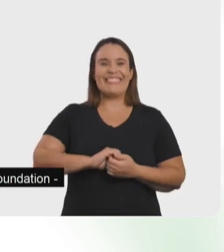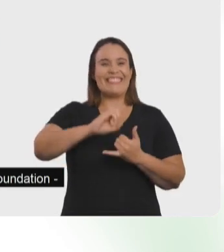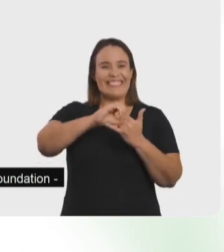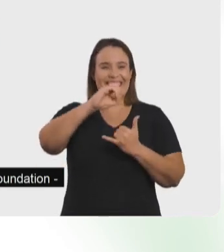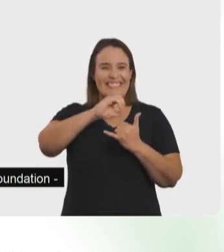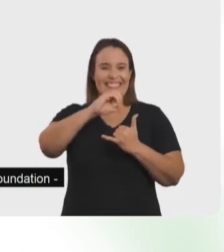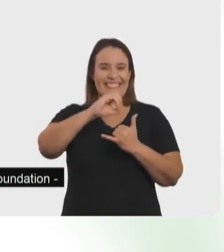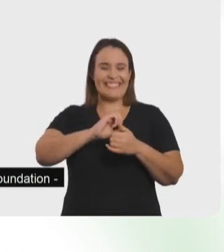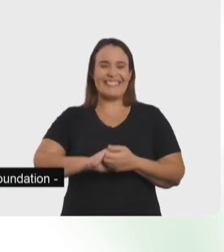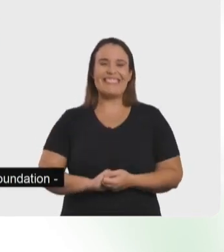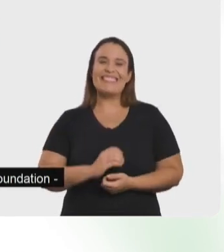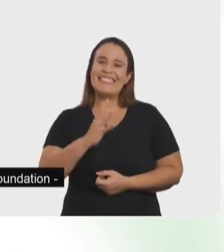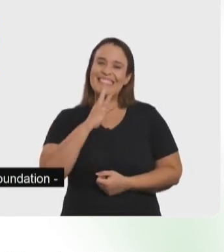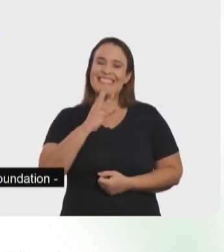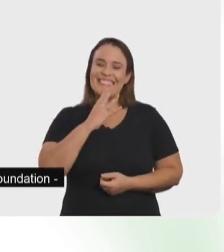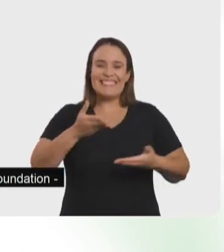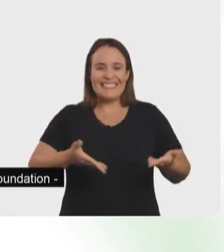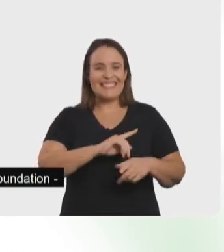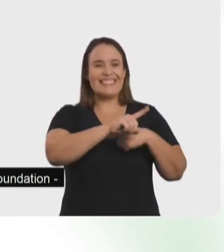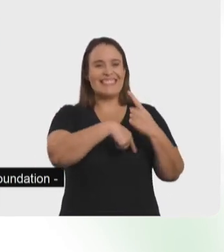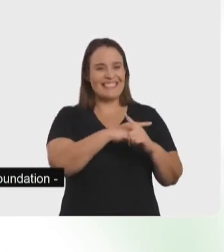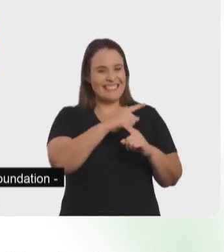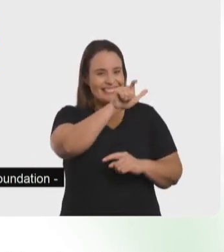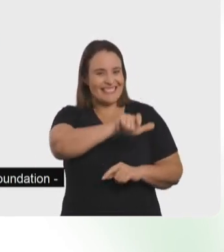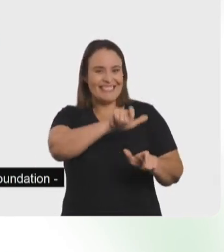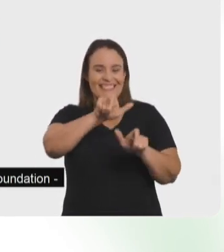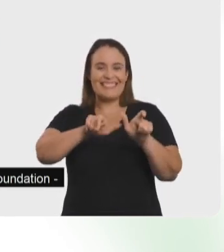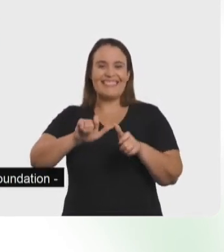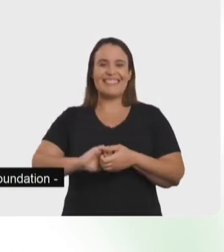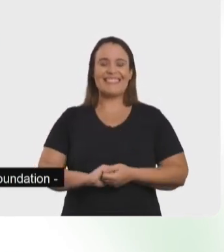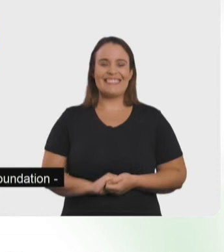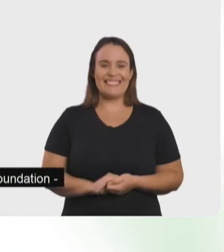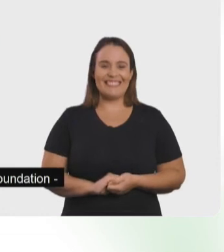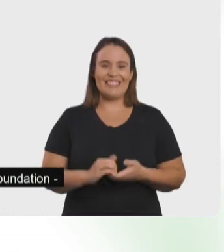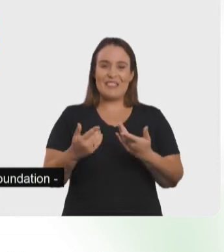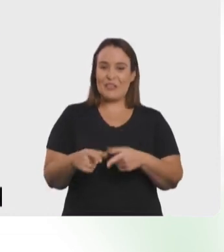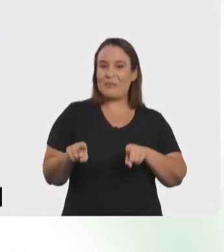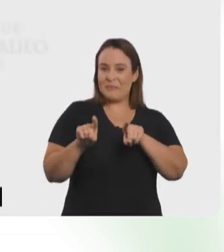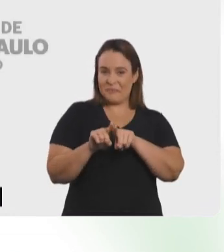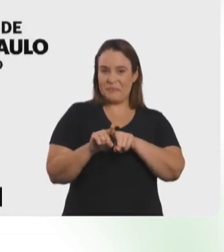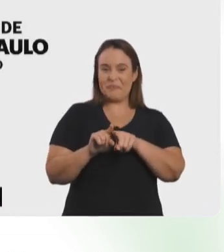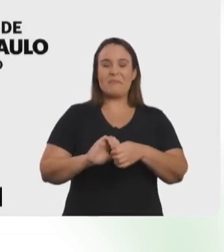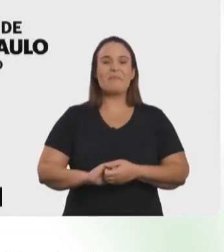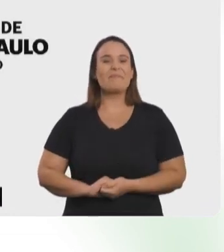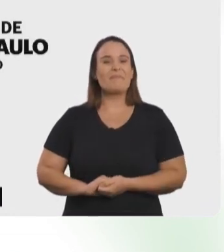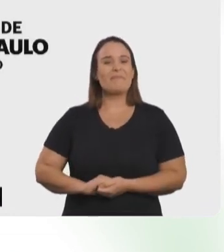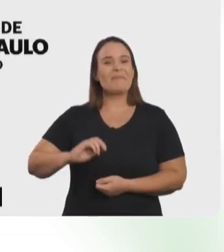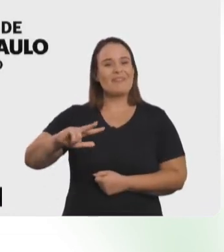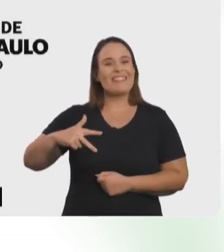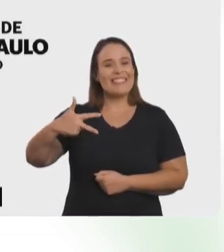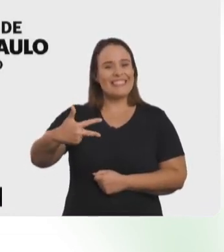Iniciativa: Fundação Grupo Volkswagen. Conhecimento que move pessoas. Parceiros: Mais